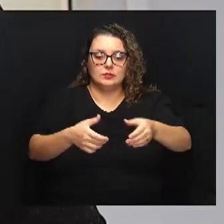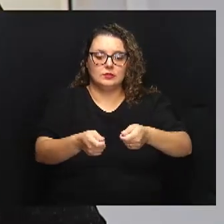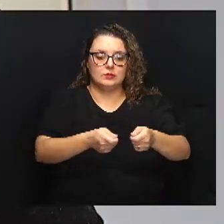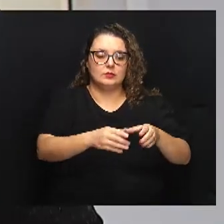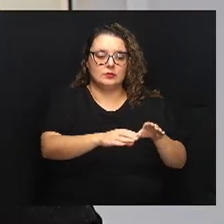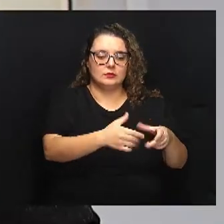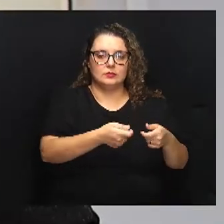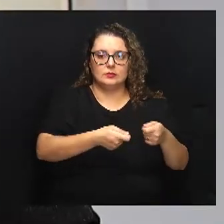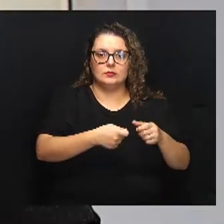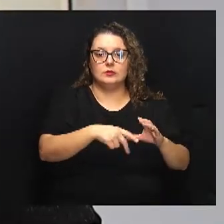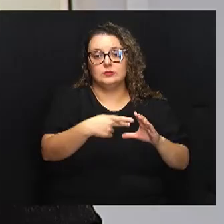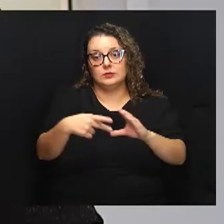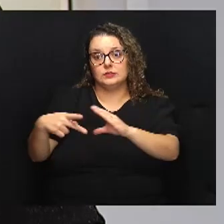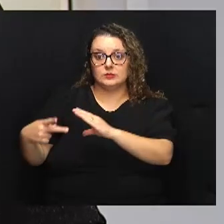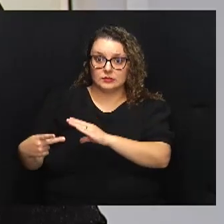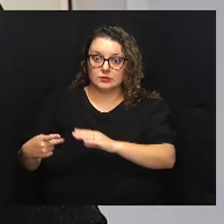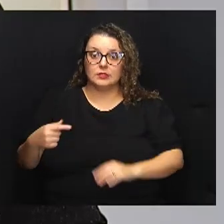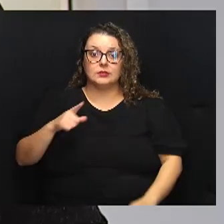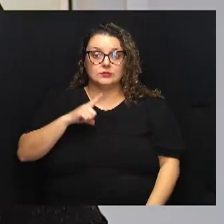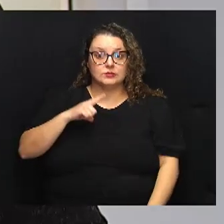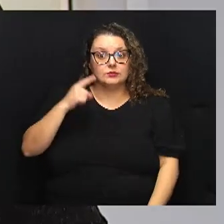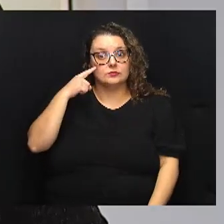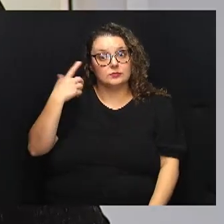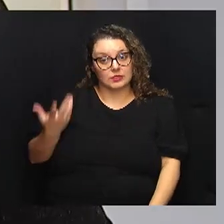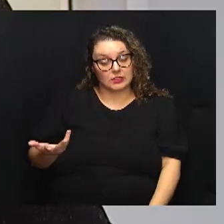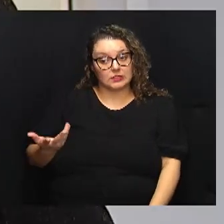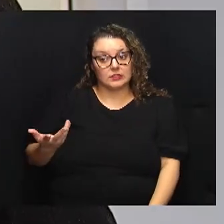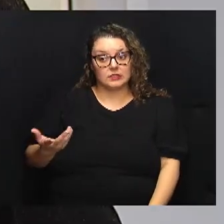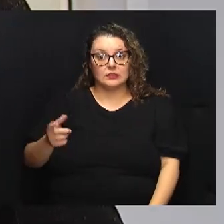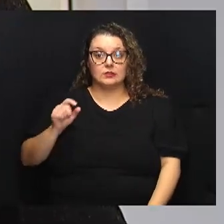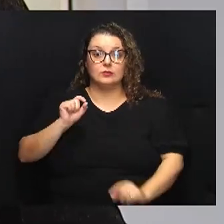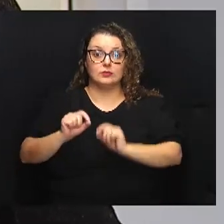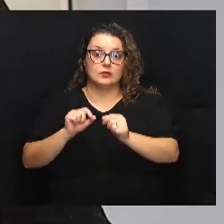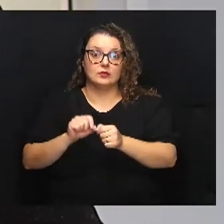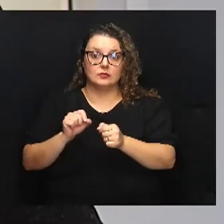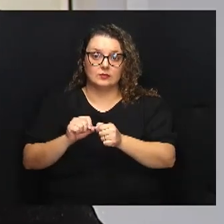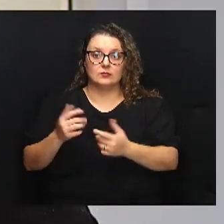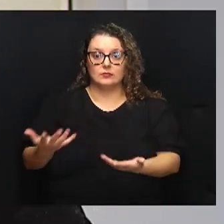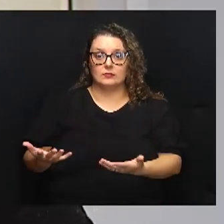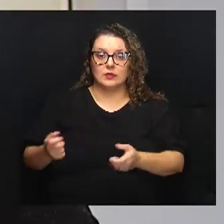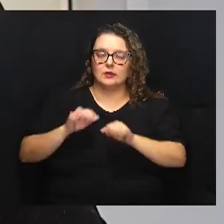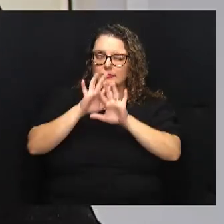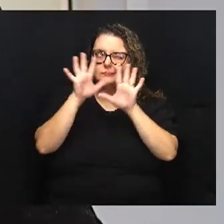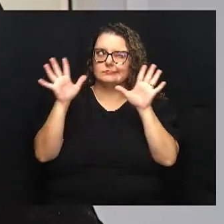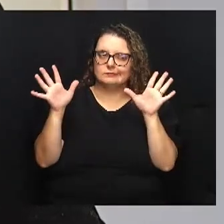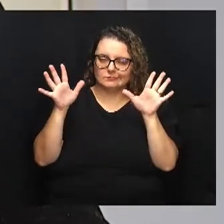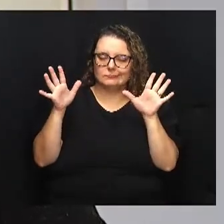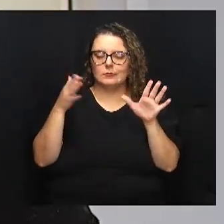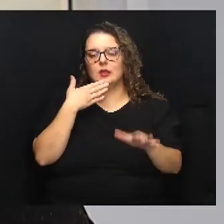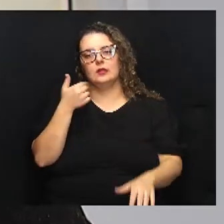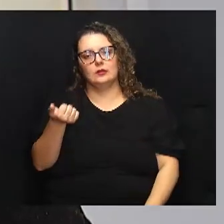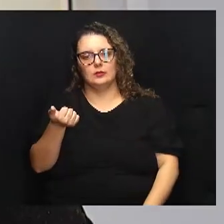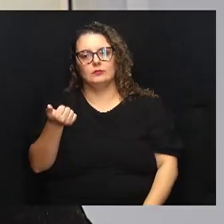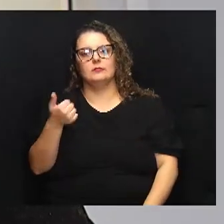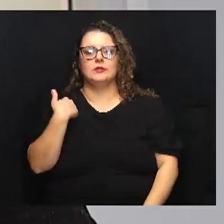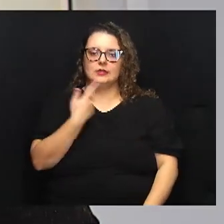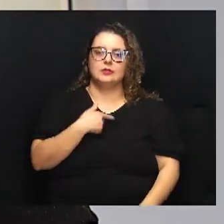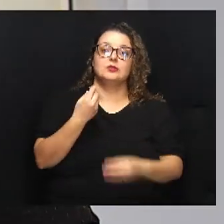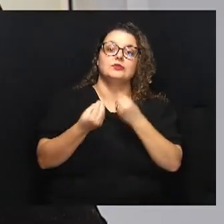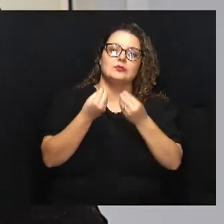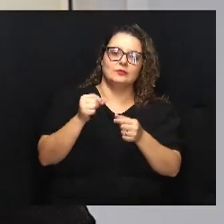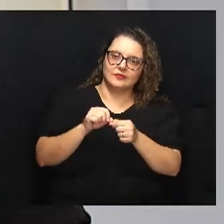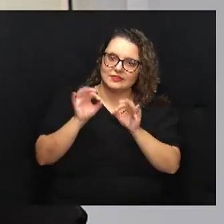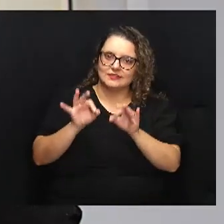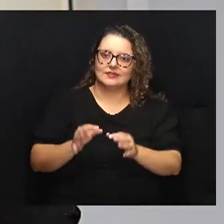tinha uma noção do que fazer, mas eles iluminaram, vamos dizer assim, o caminho para a gente fazer